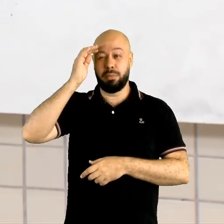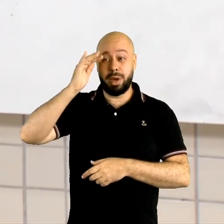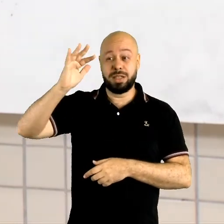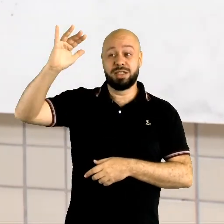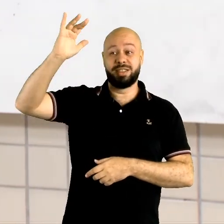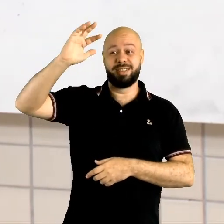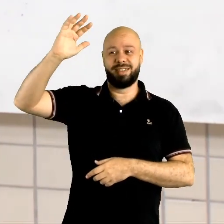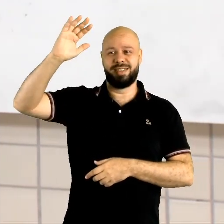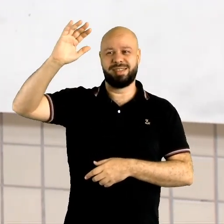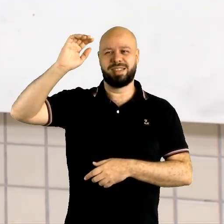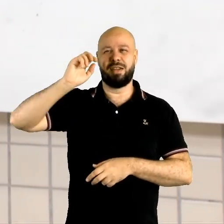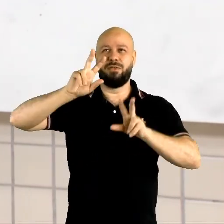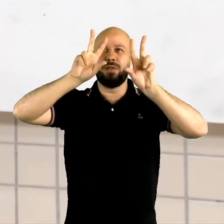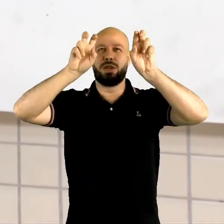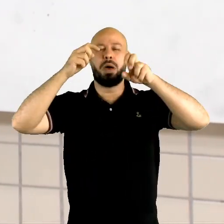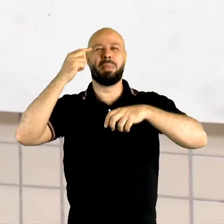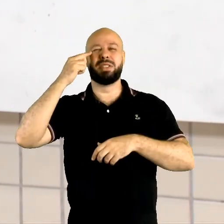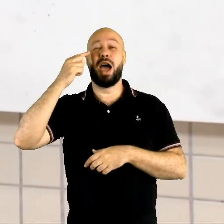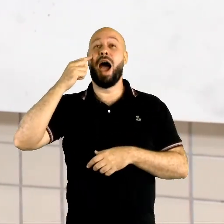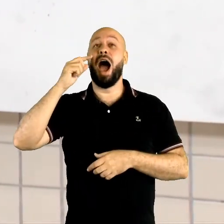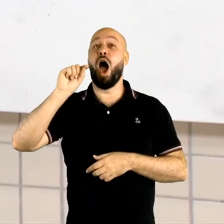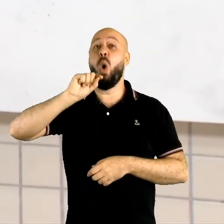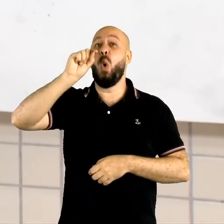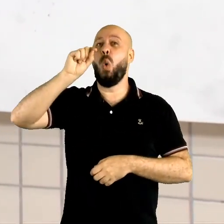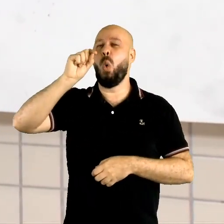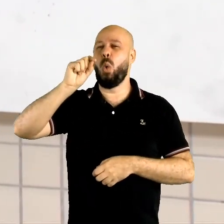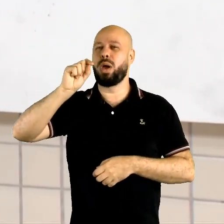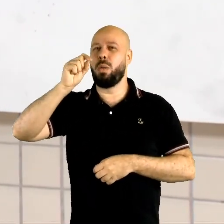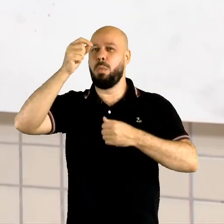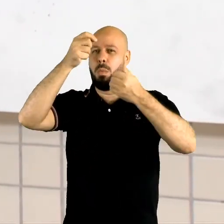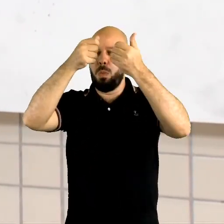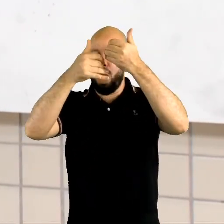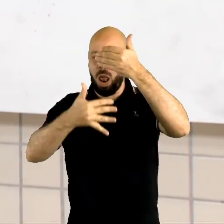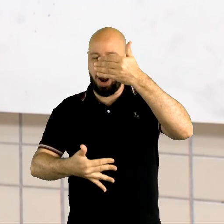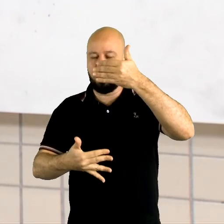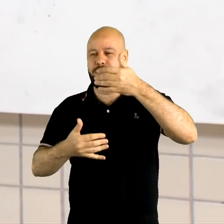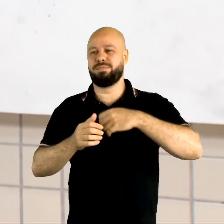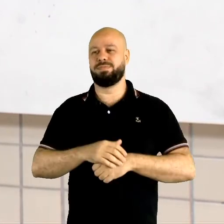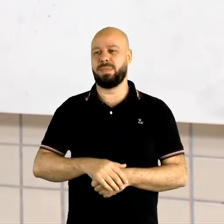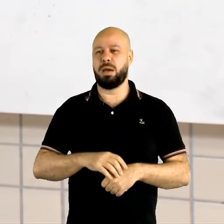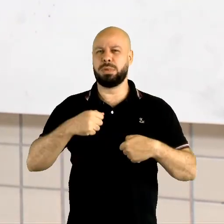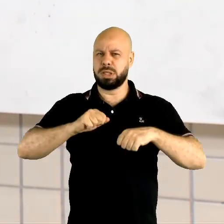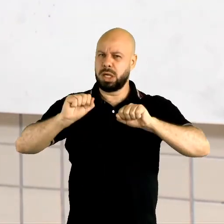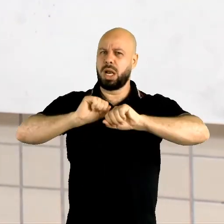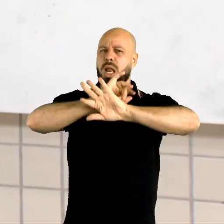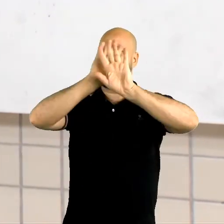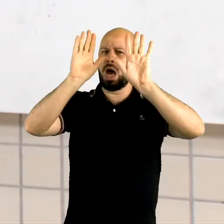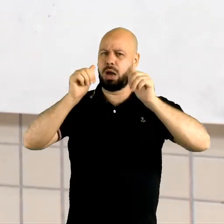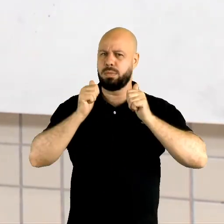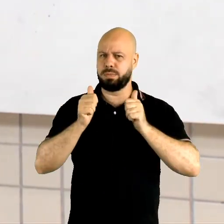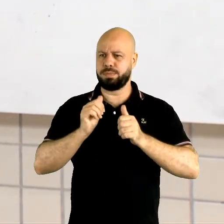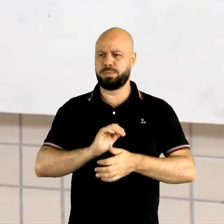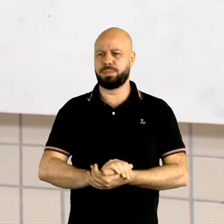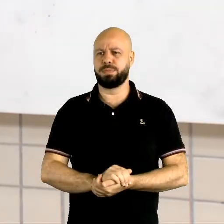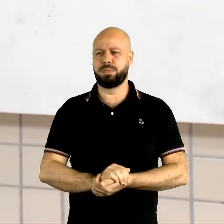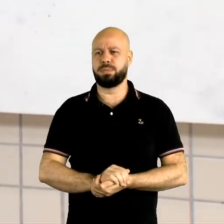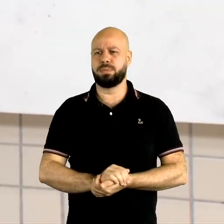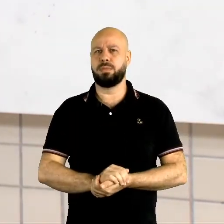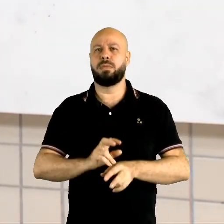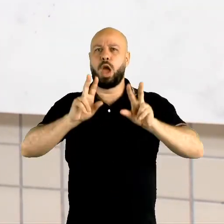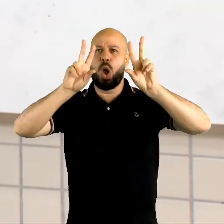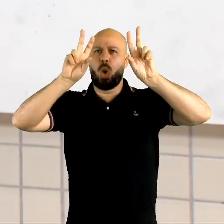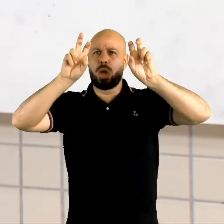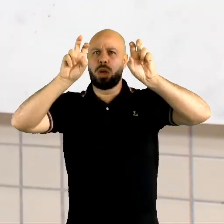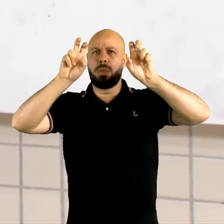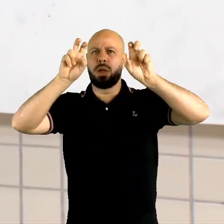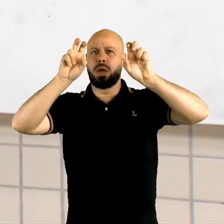título seu, já vai imaginar do que você está falando na sua história. Isso tem que ser bem claro, tá? O título tem que ser de